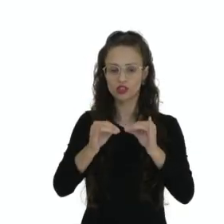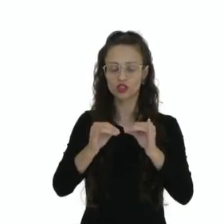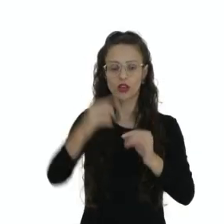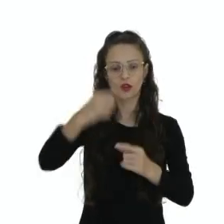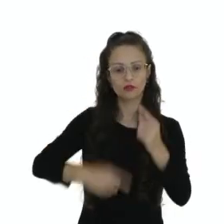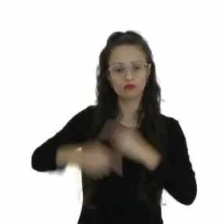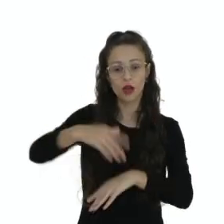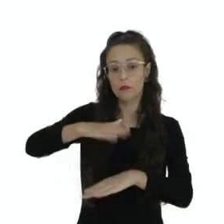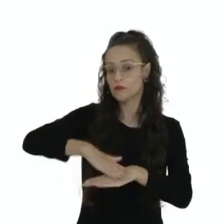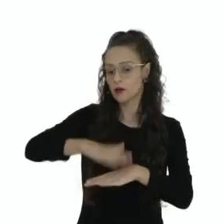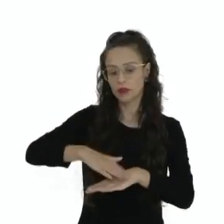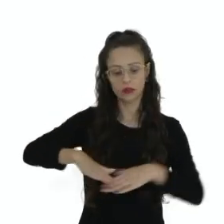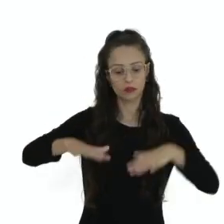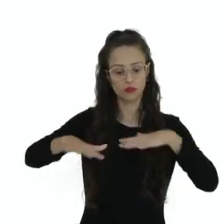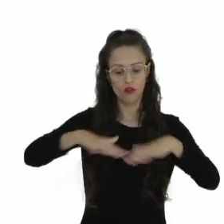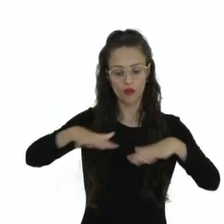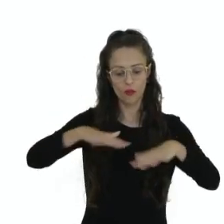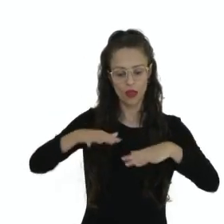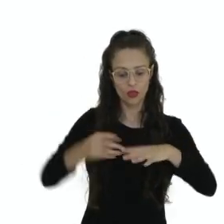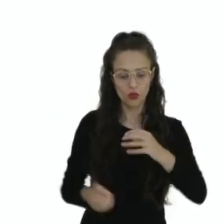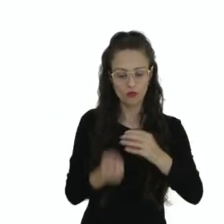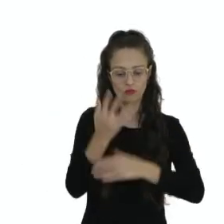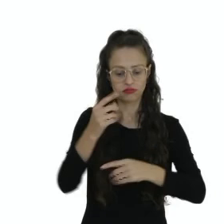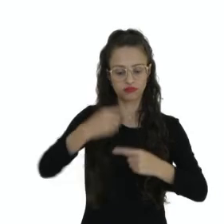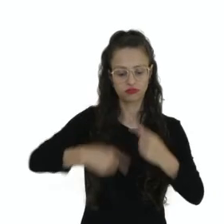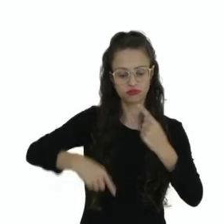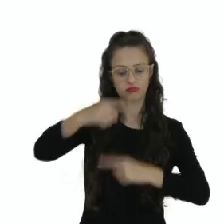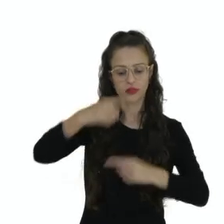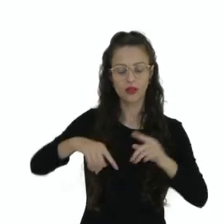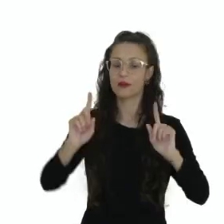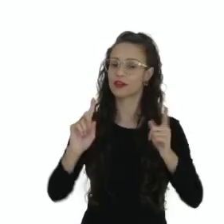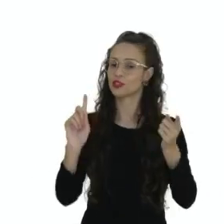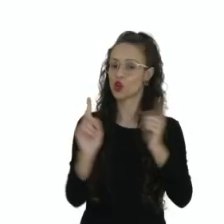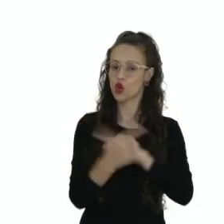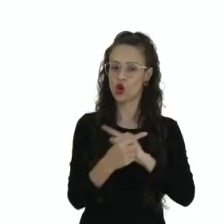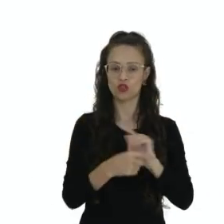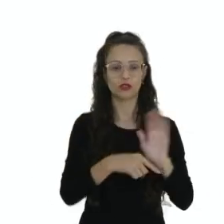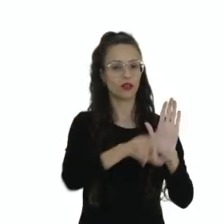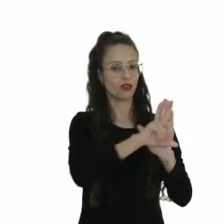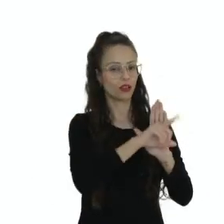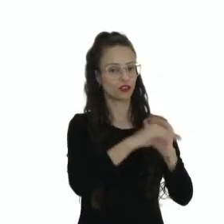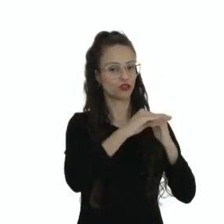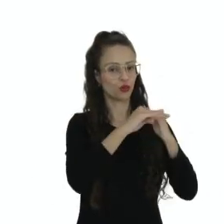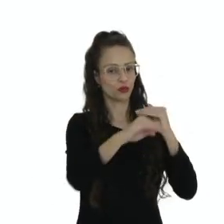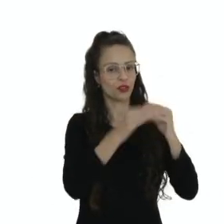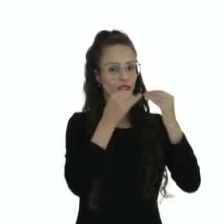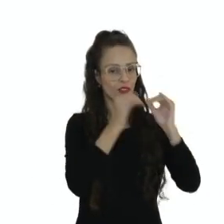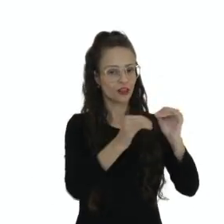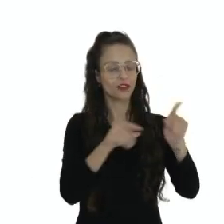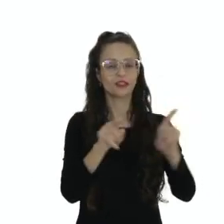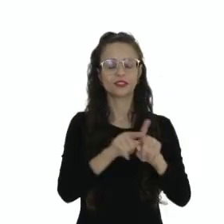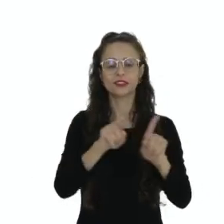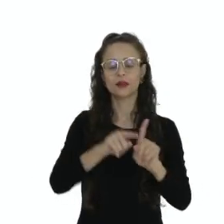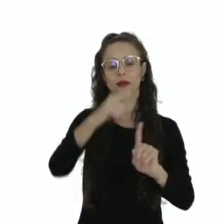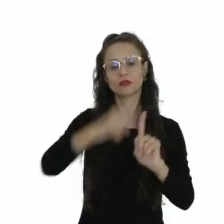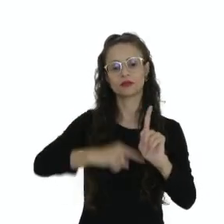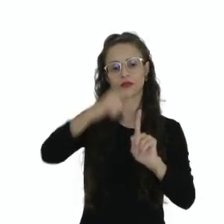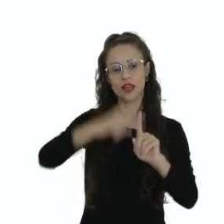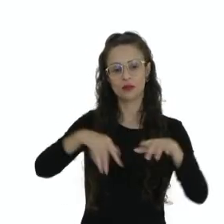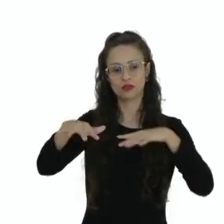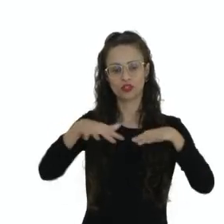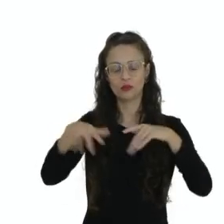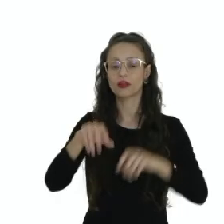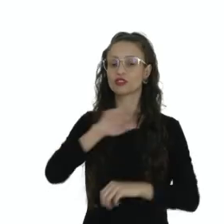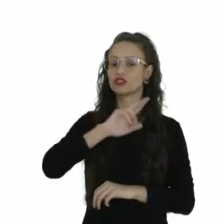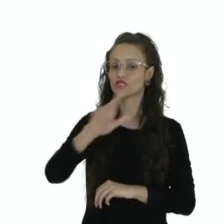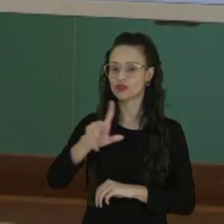seu próprio movimento. Mas esse conceito contraria as leis de conservação de energia e as leis da termodinâmica. As leis da